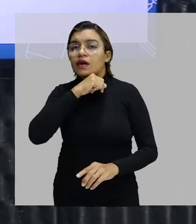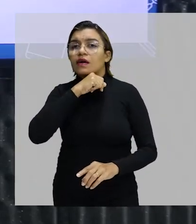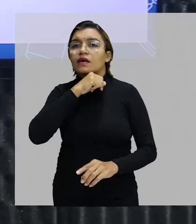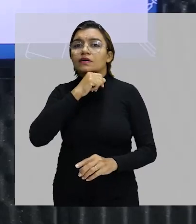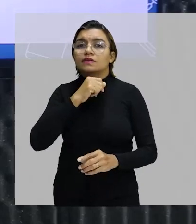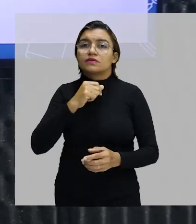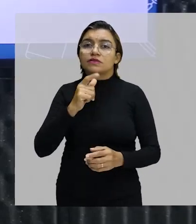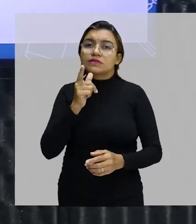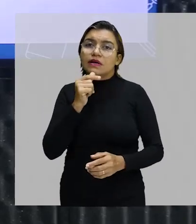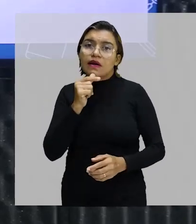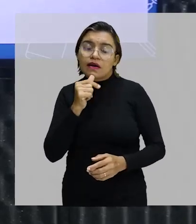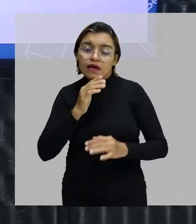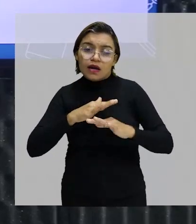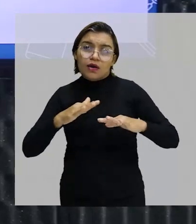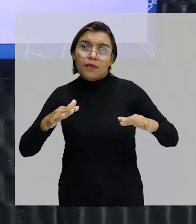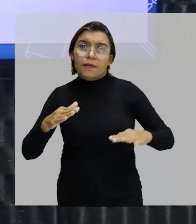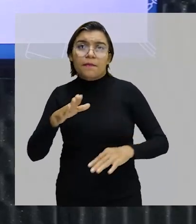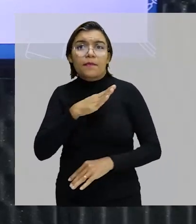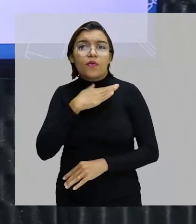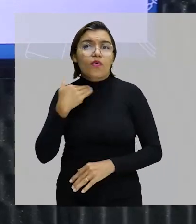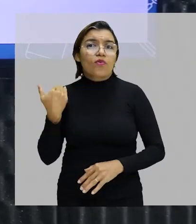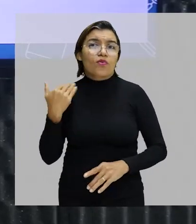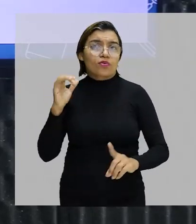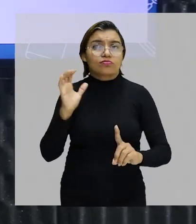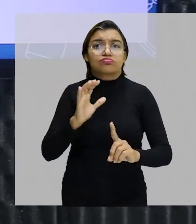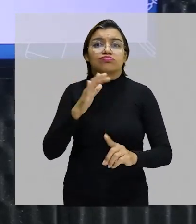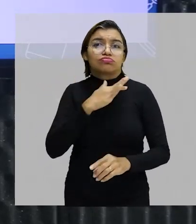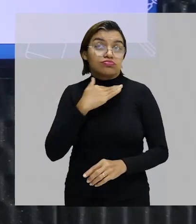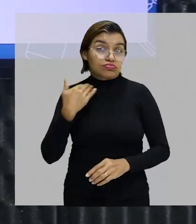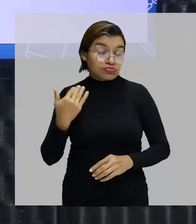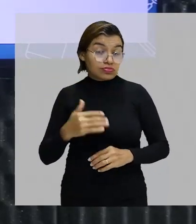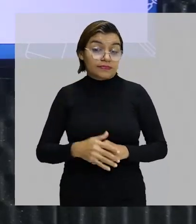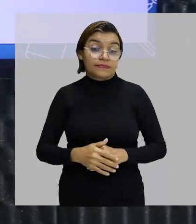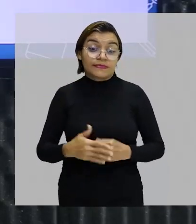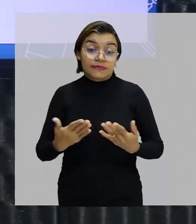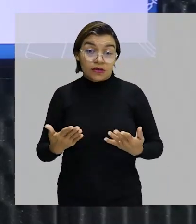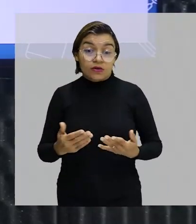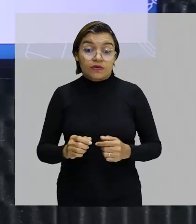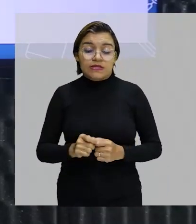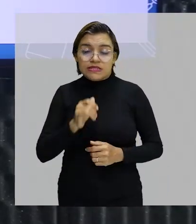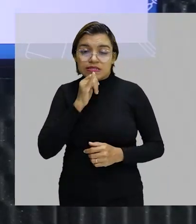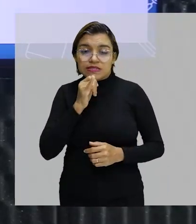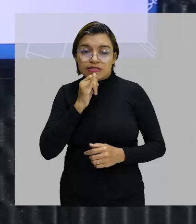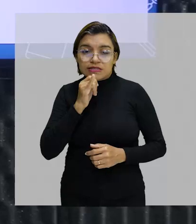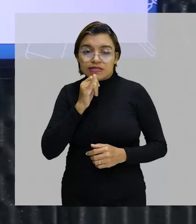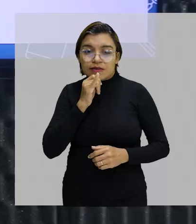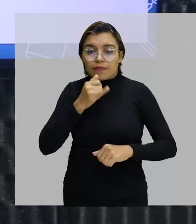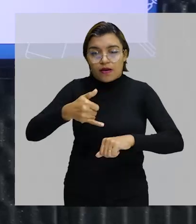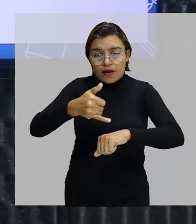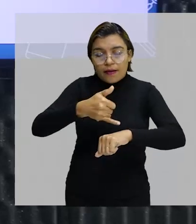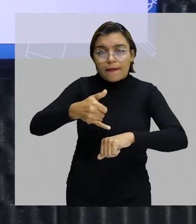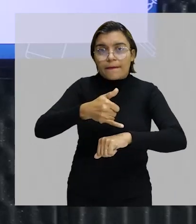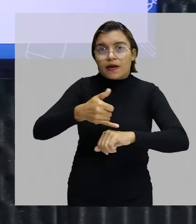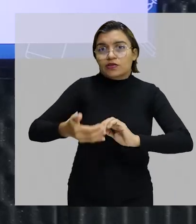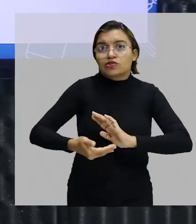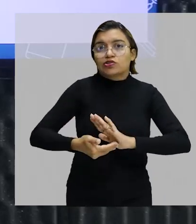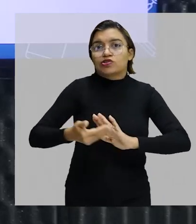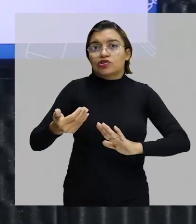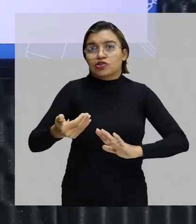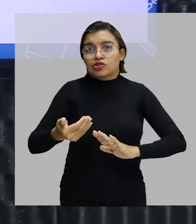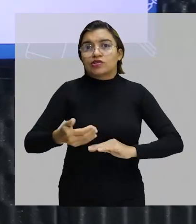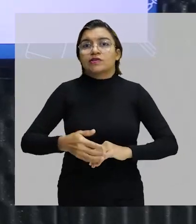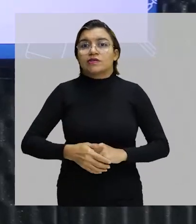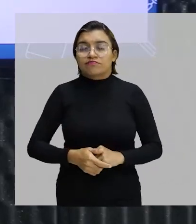oxigênio para viver, para poder sobreviver. Então, remove a camada oleosa das penas